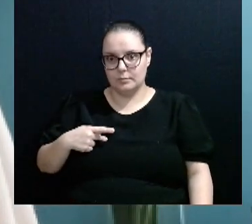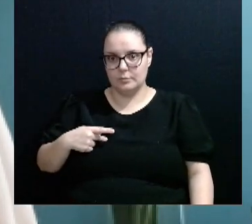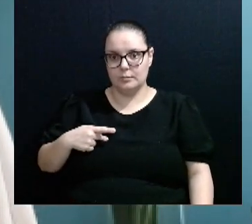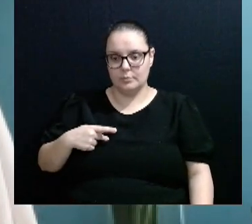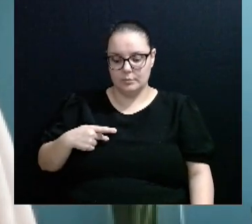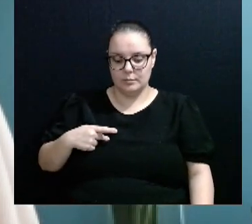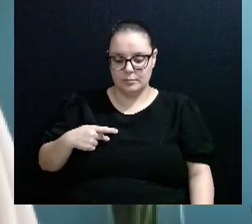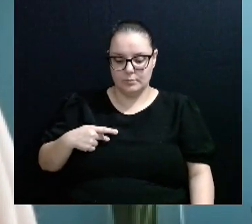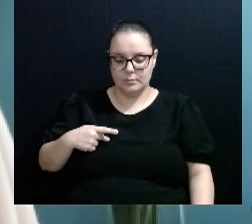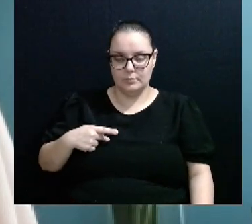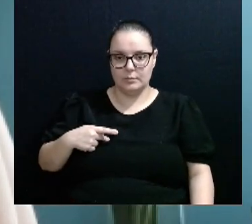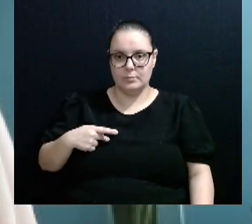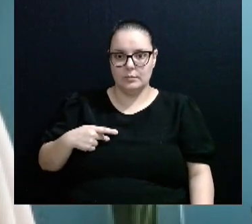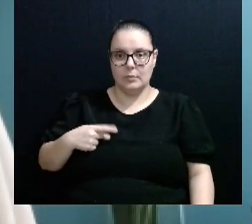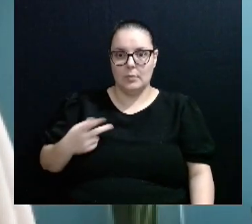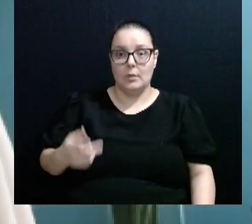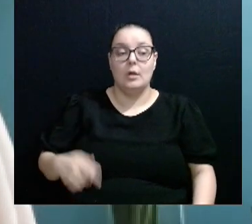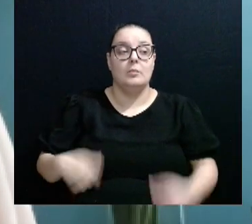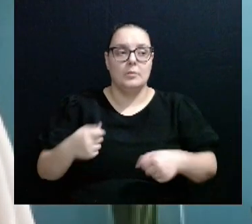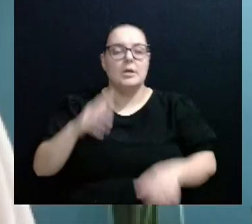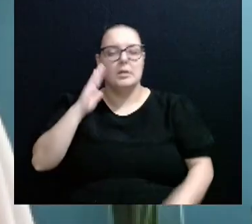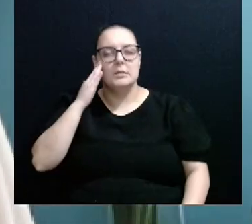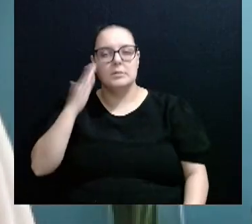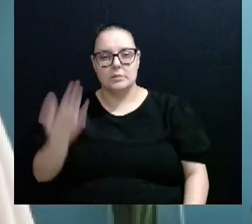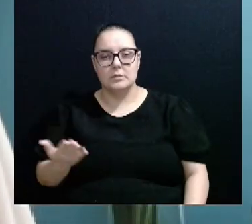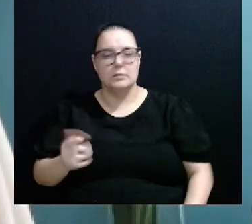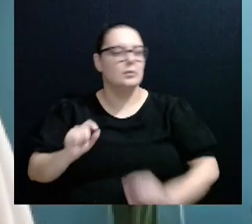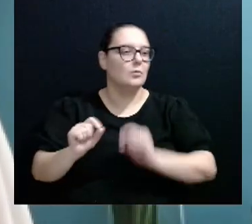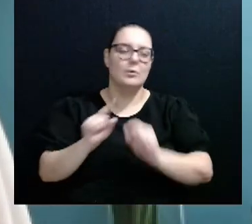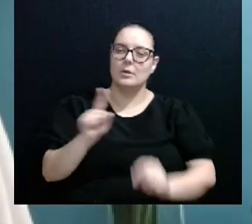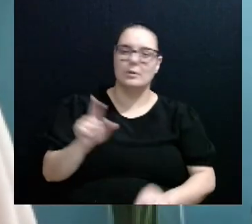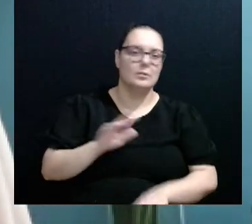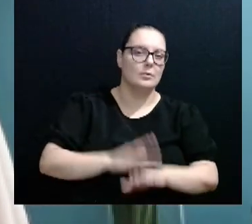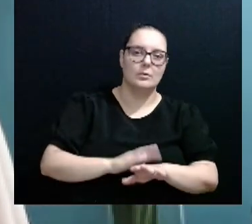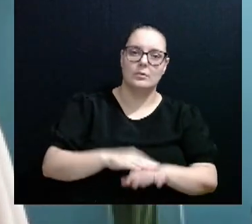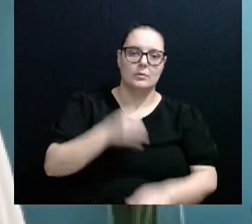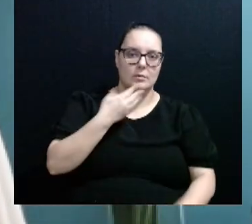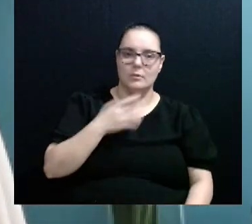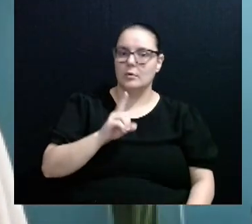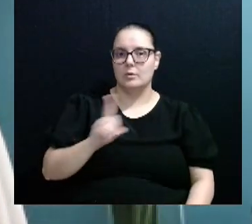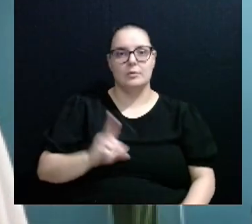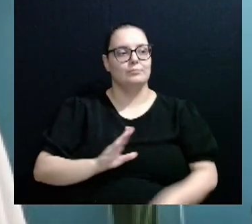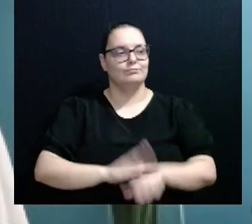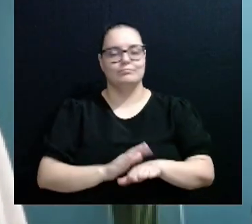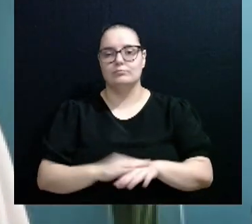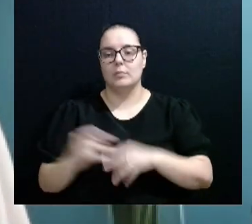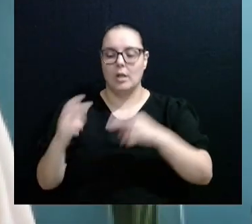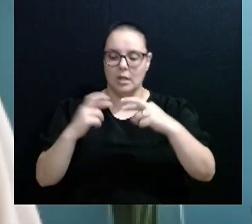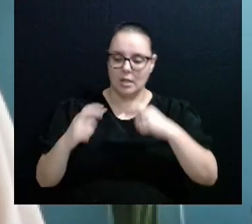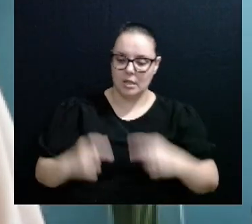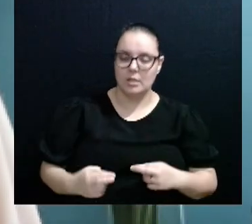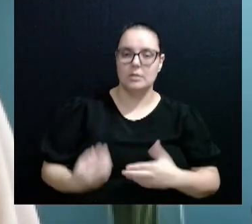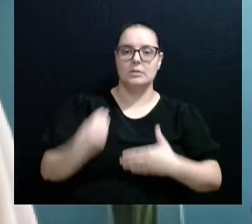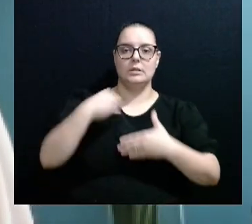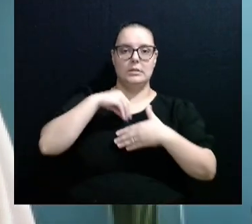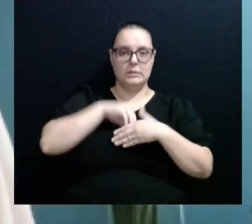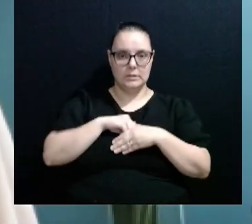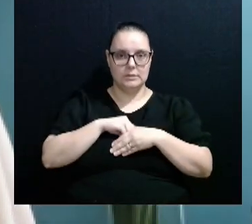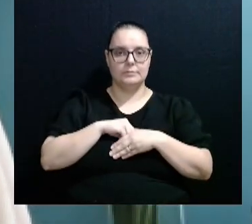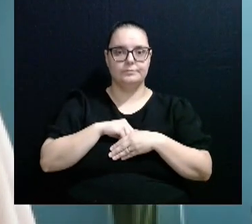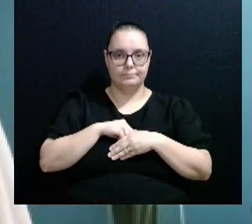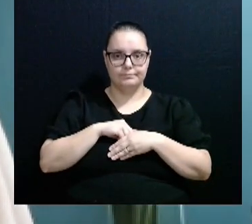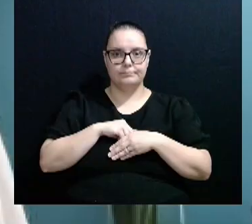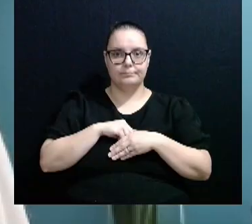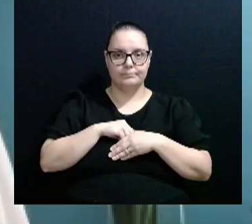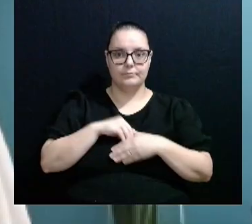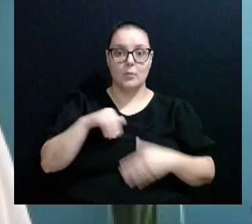né? Você precisa entender o que não está funcionando e o que está funcionando e fazer essa análise interna. O mais